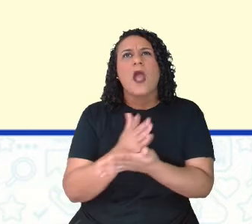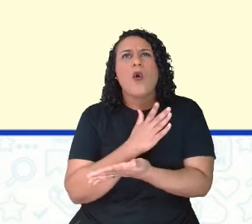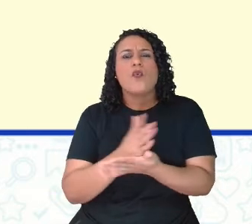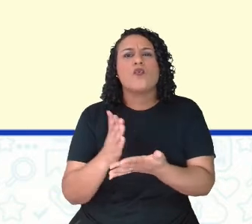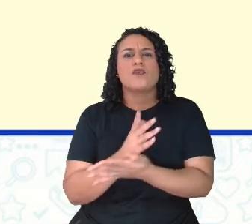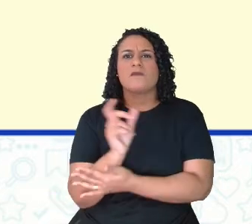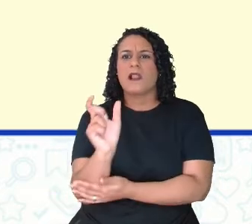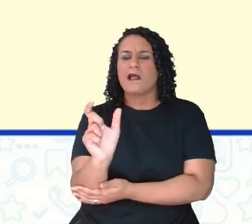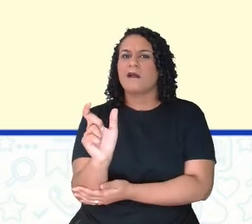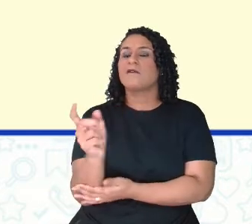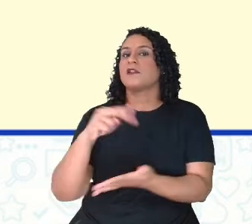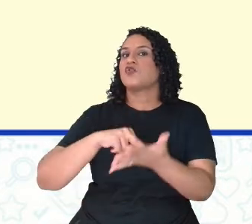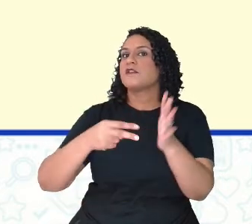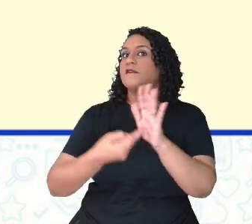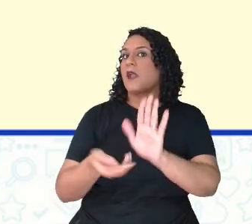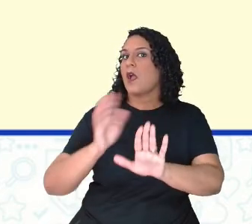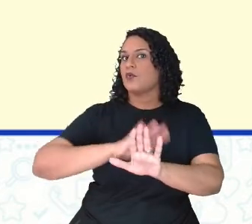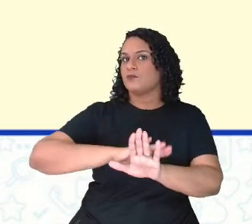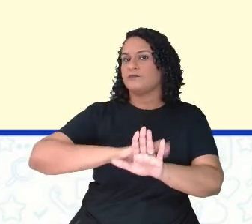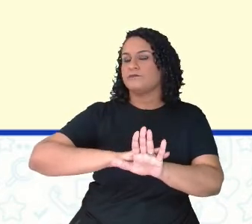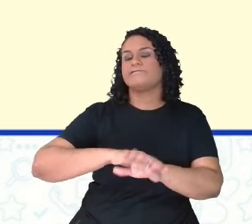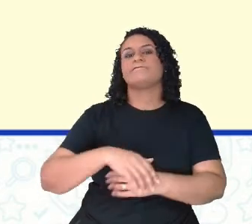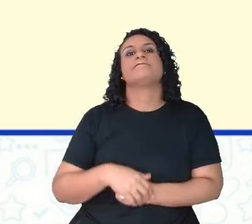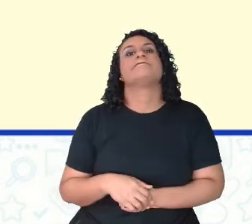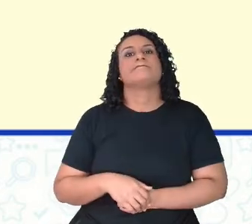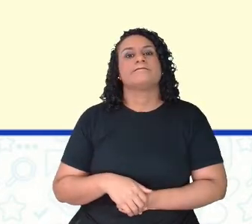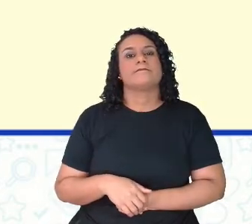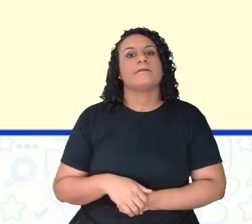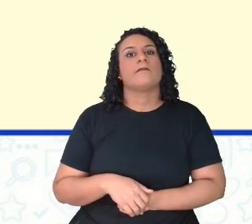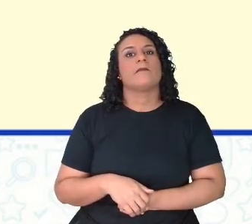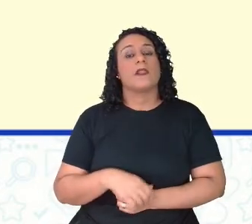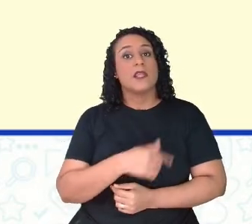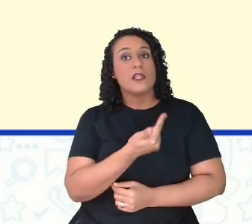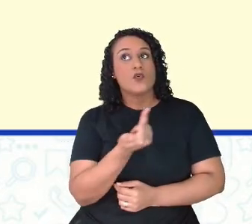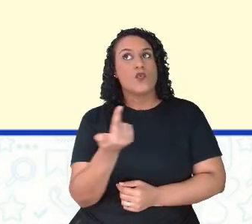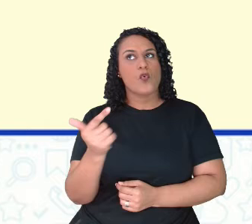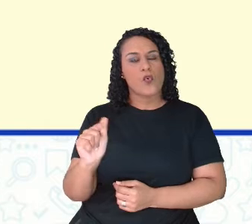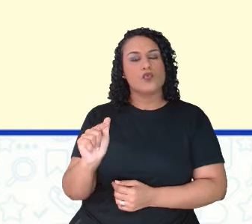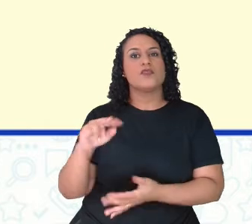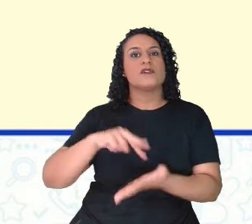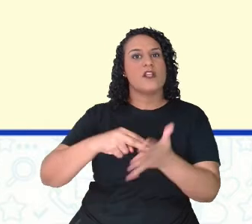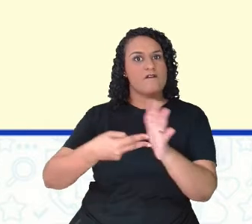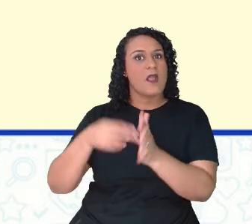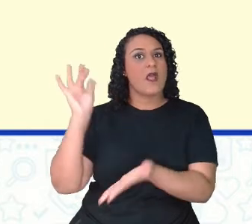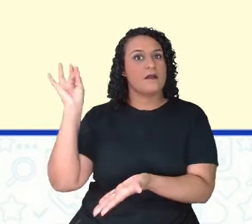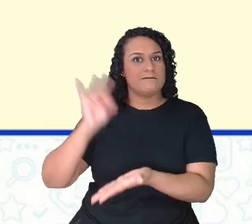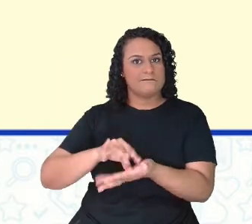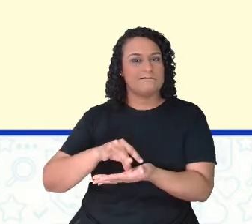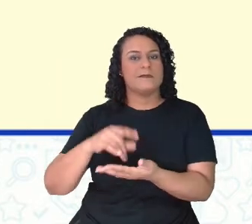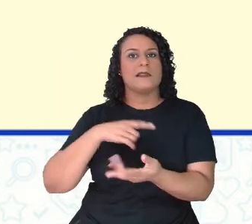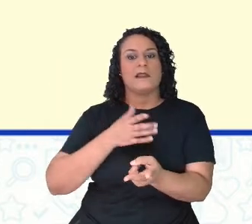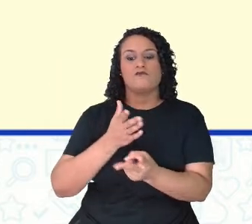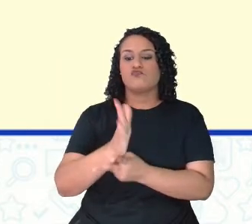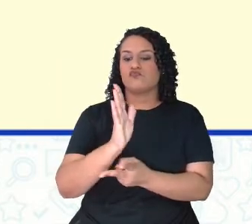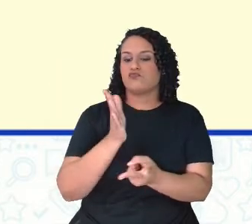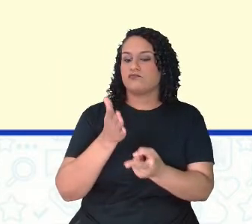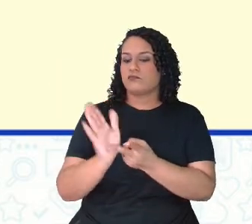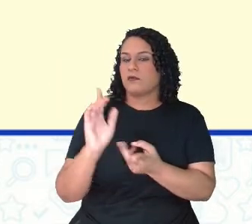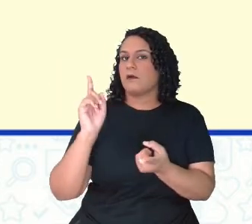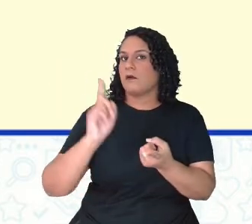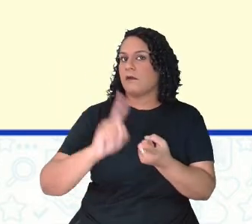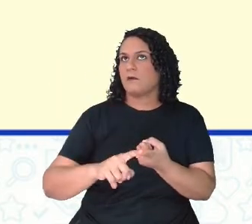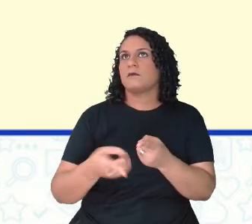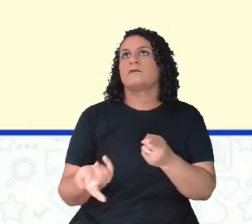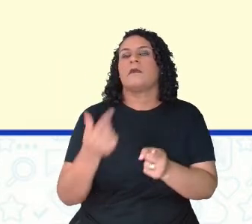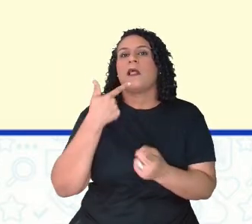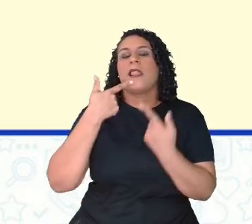é? E existe palavra que tem sentido figurado, né? Aí nós temos dois eixos da linguagem, né? Linguagem